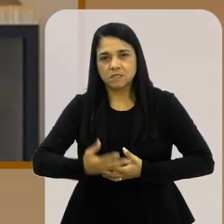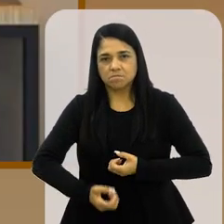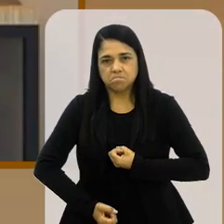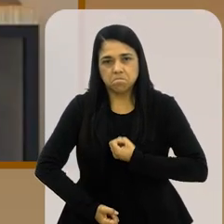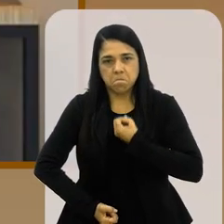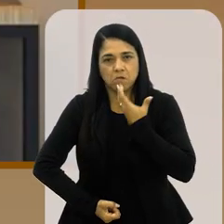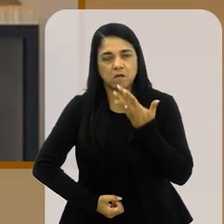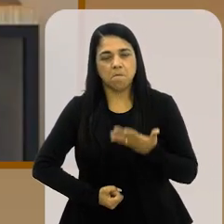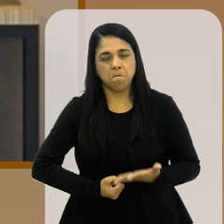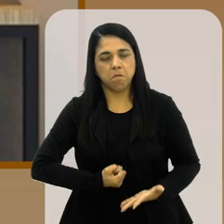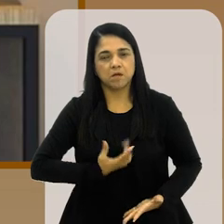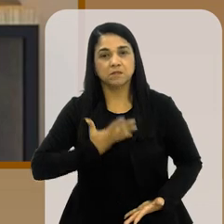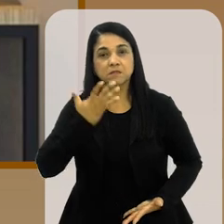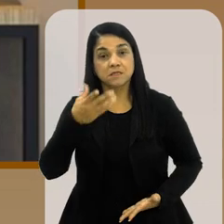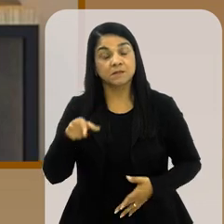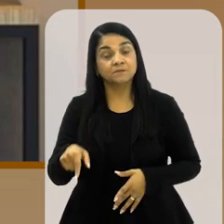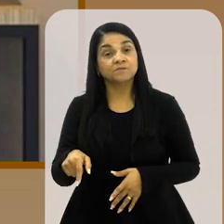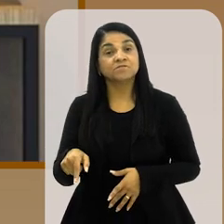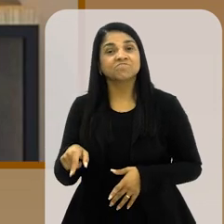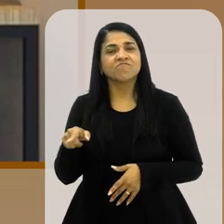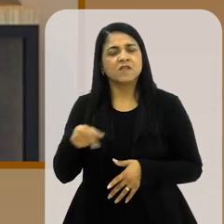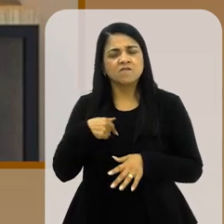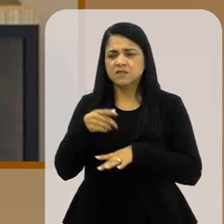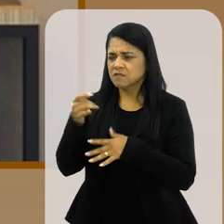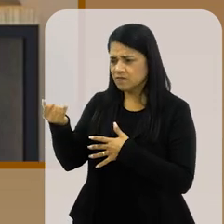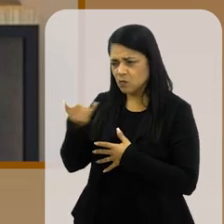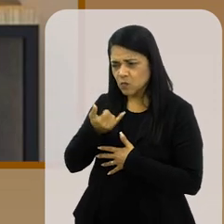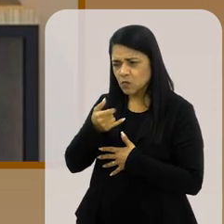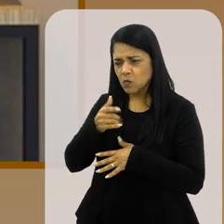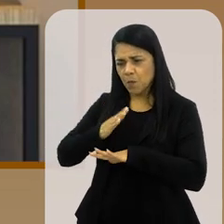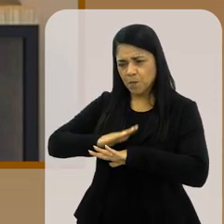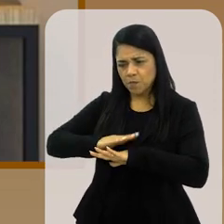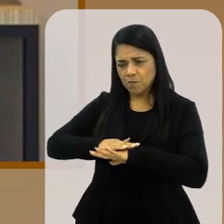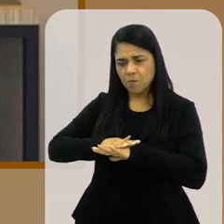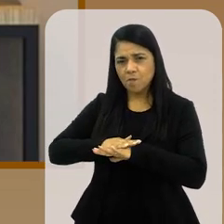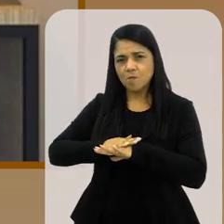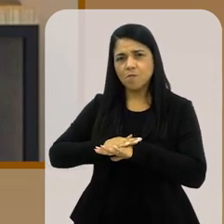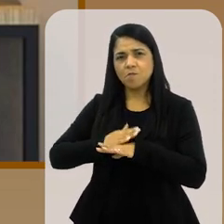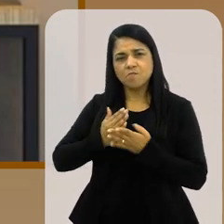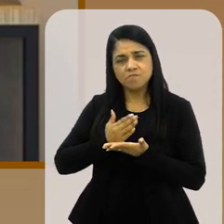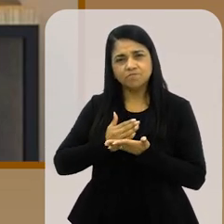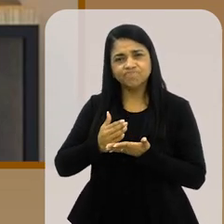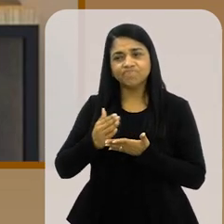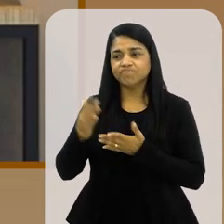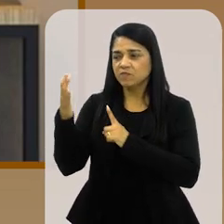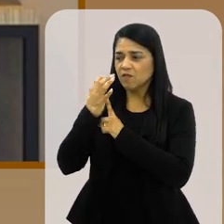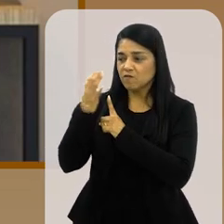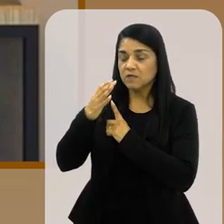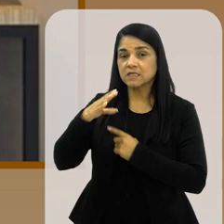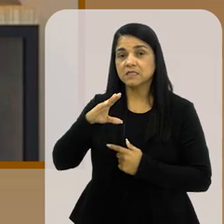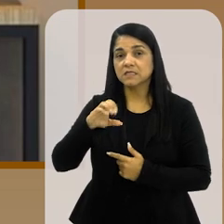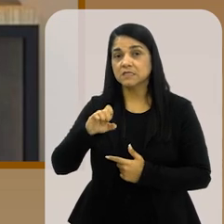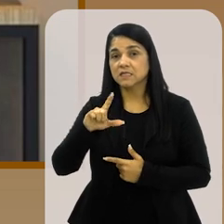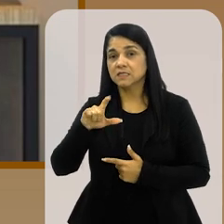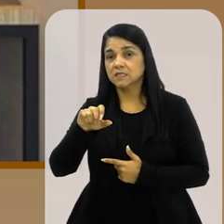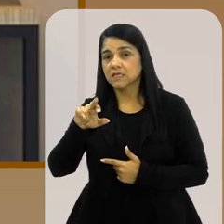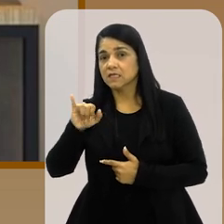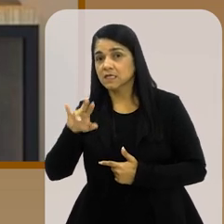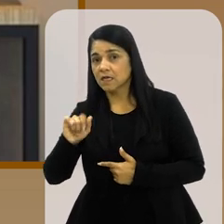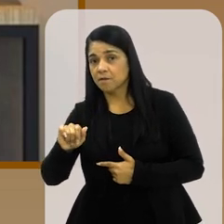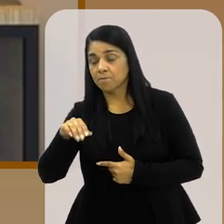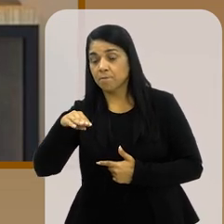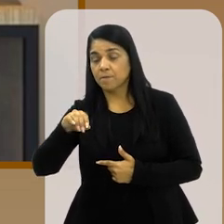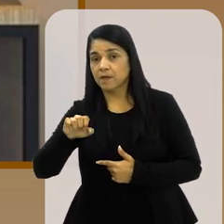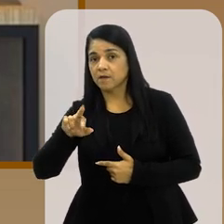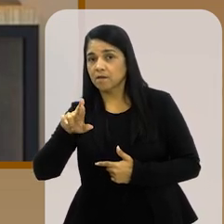que nesse primeiro momento havia uma influência muito forte da Cecília Meirelles. Que outras